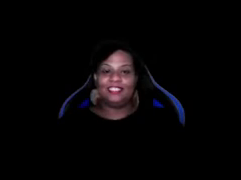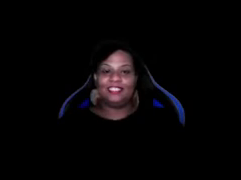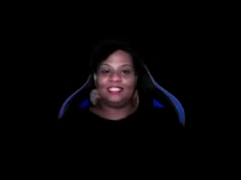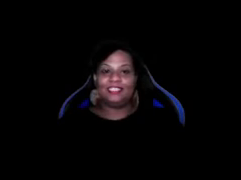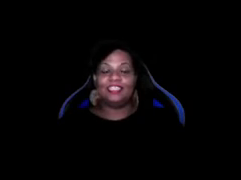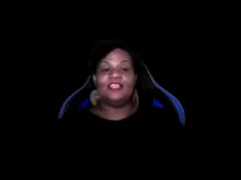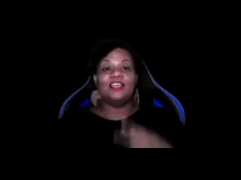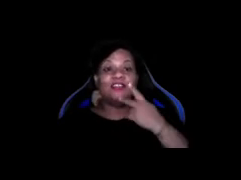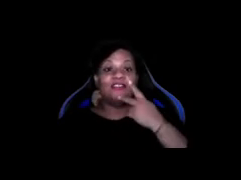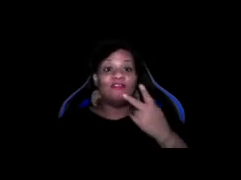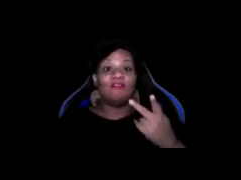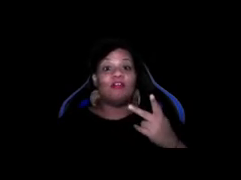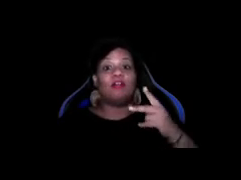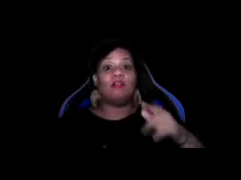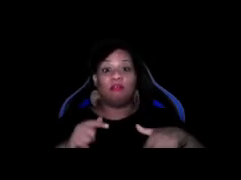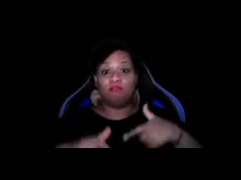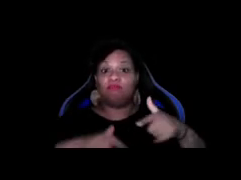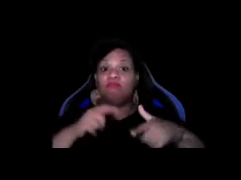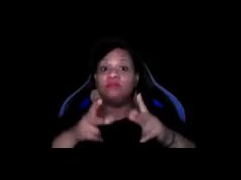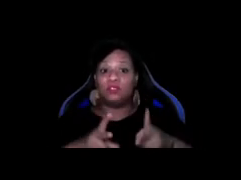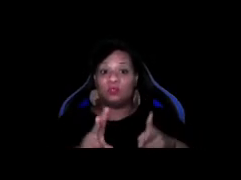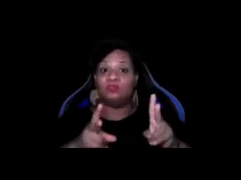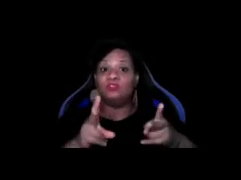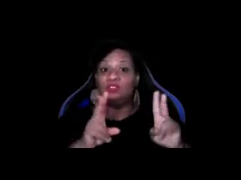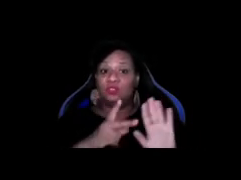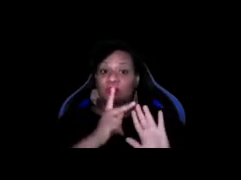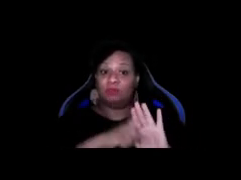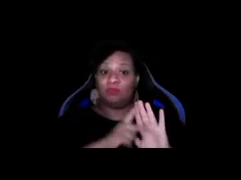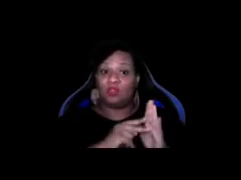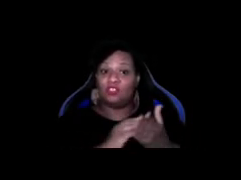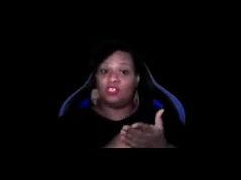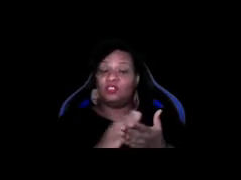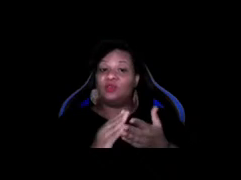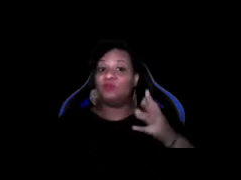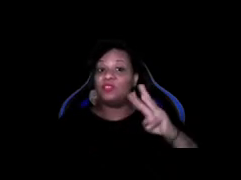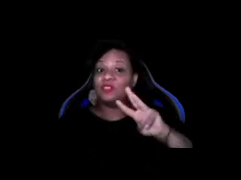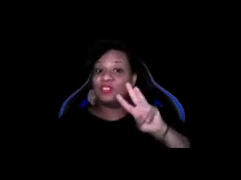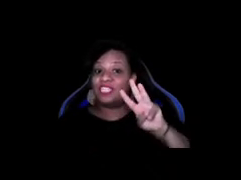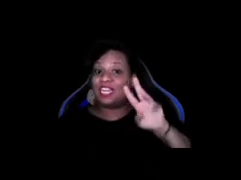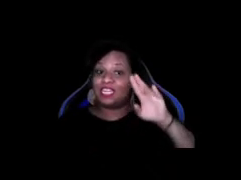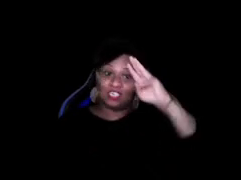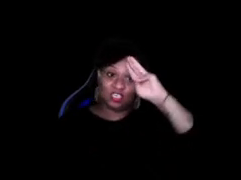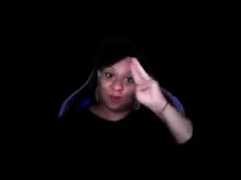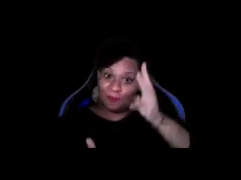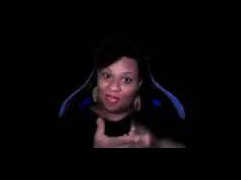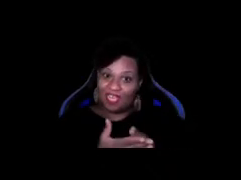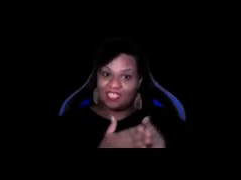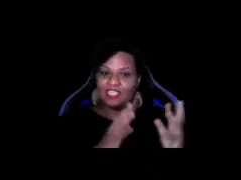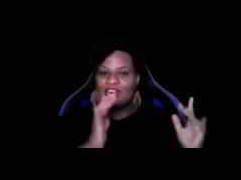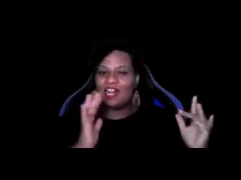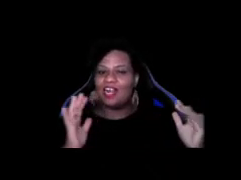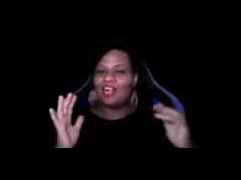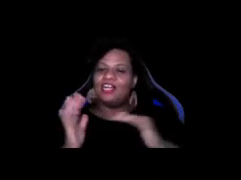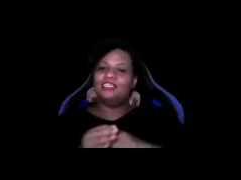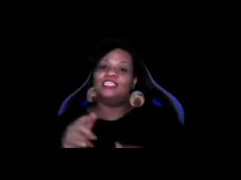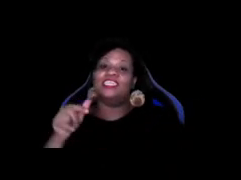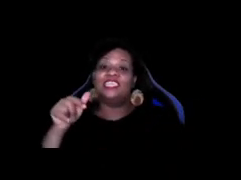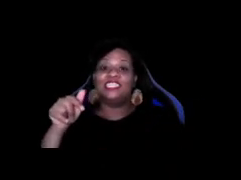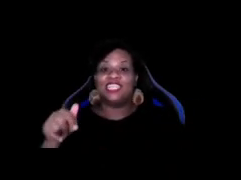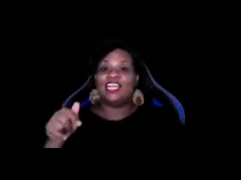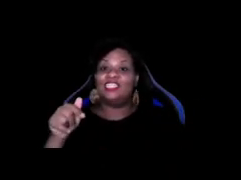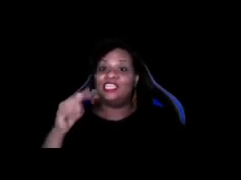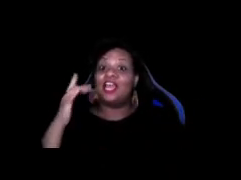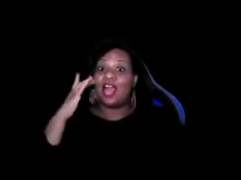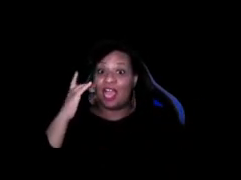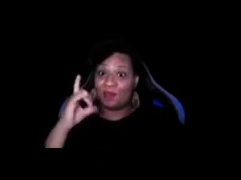nossas atividades, elas continuam. O circuito, ele começou no dia 3 de março e vai até o dia 7. Amanhã